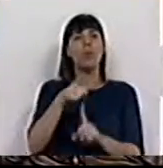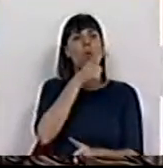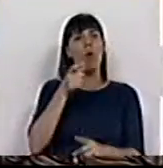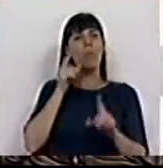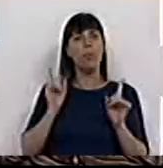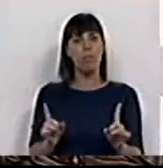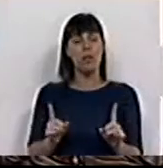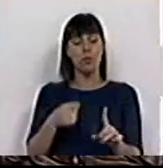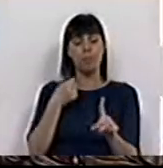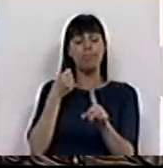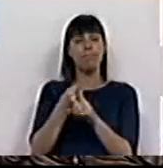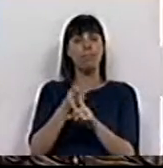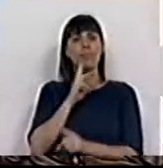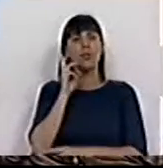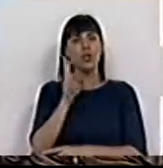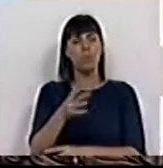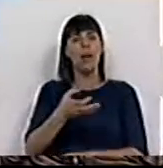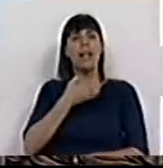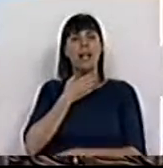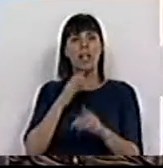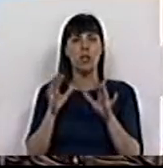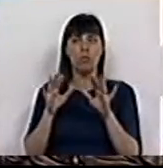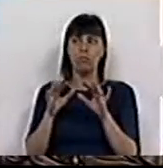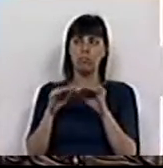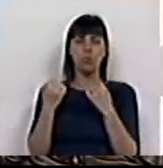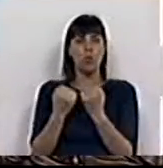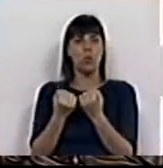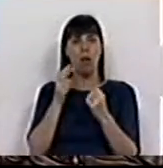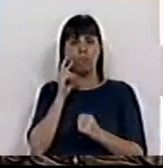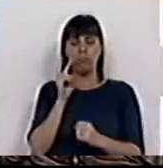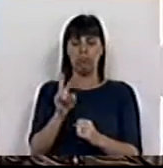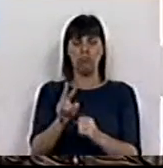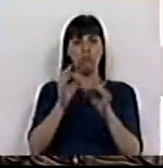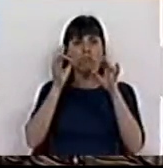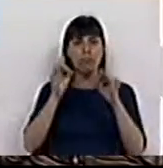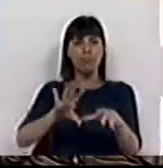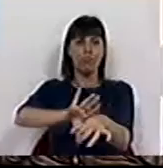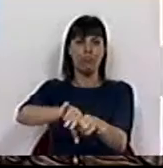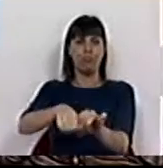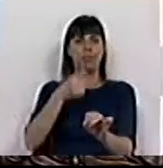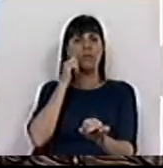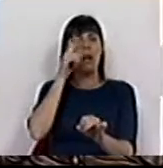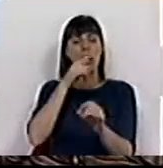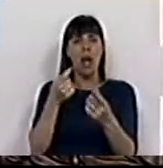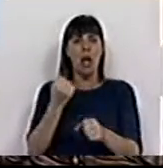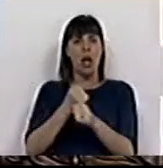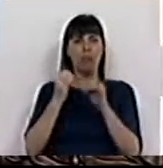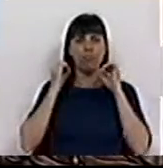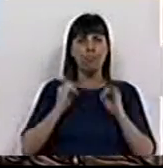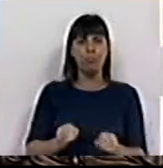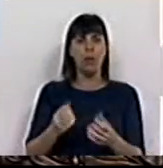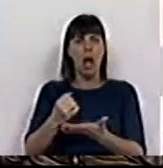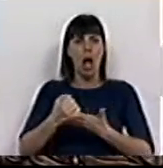compromisso. O desafio de responder à crise social, de olhar de frente a tragédia de quem está sem emprego e